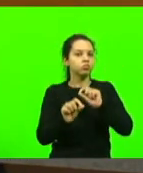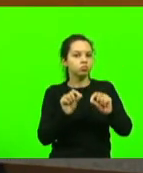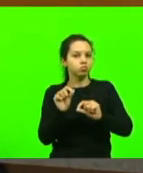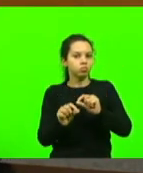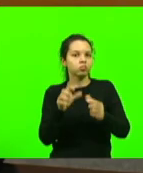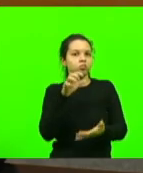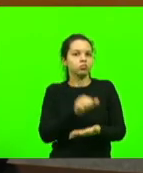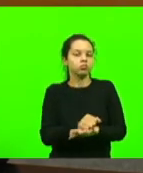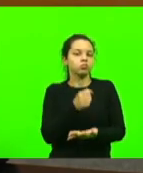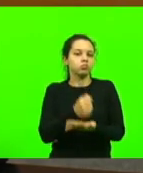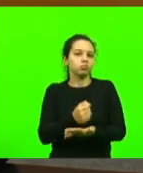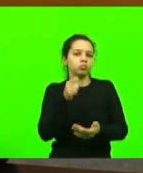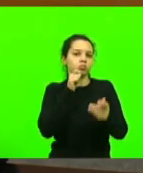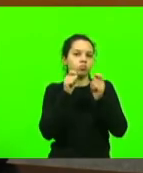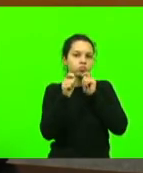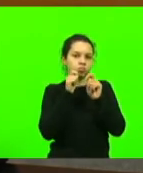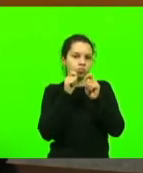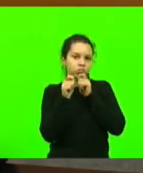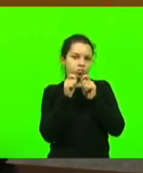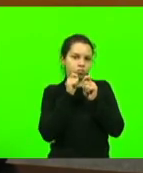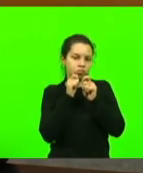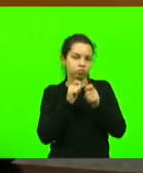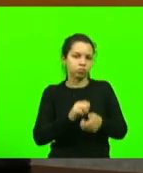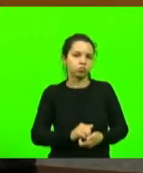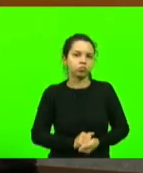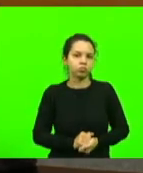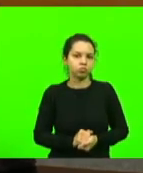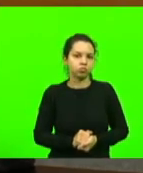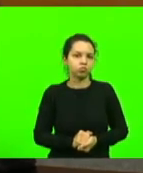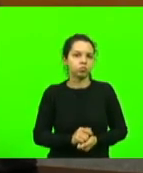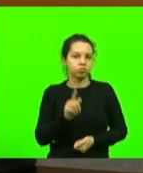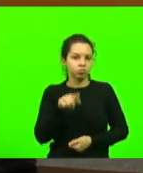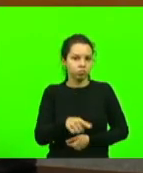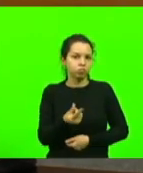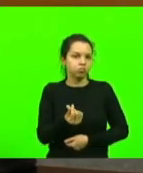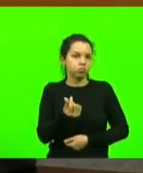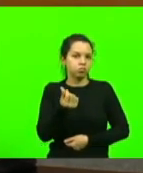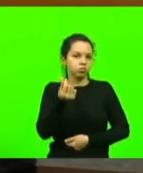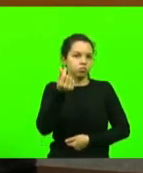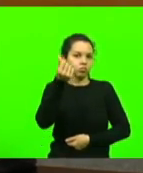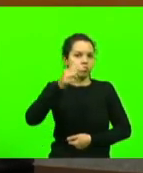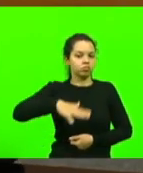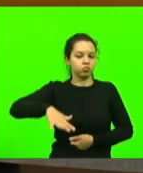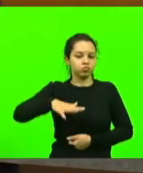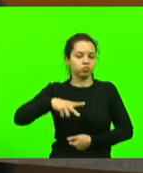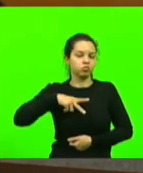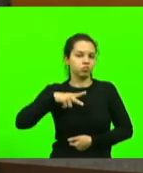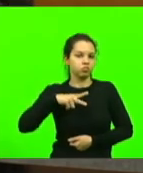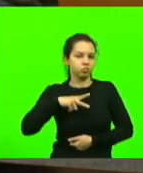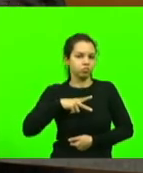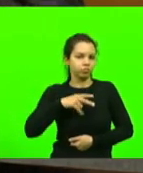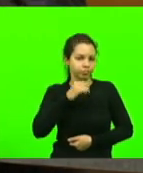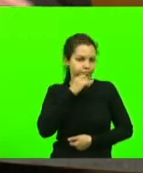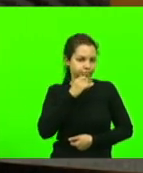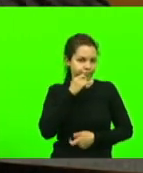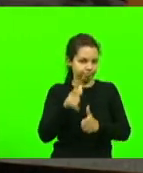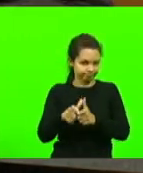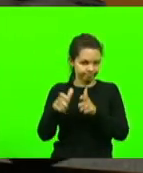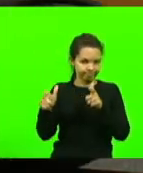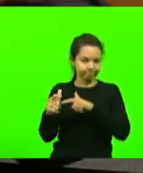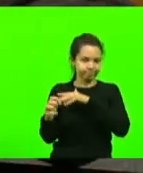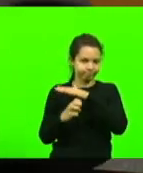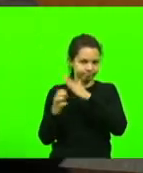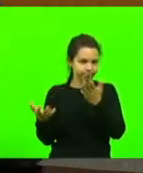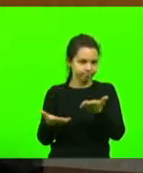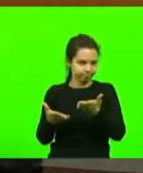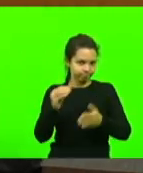contratação dessas assessorias o e ao grande lucro para o setor privado vão pegar as malas empresas hoje que